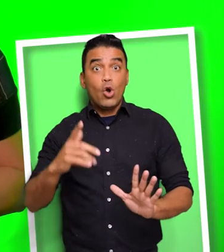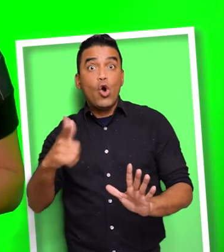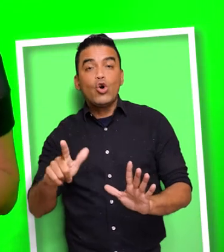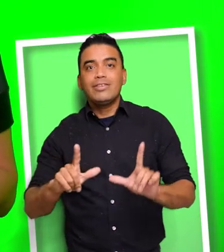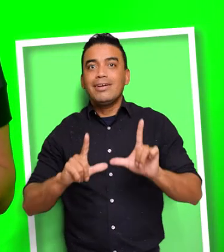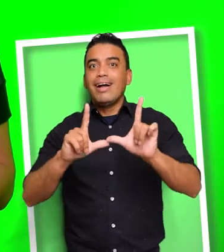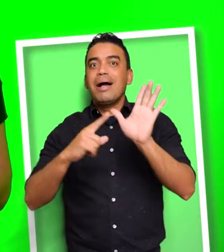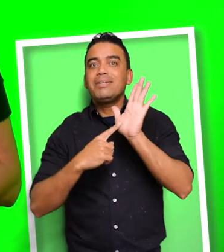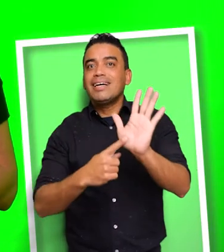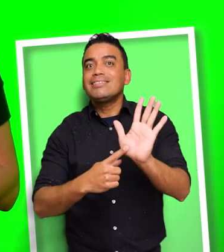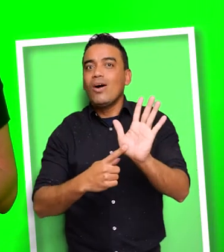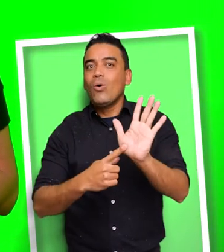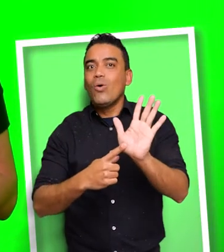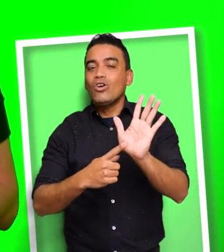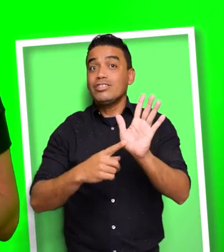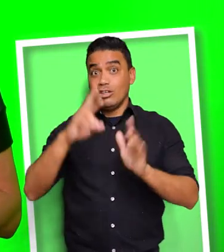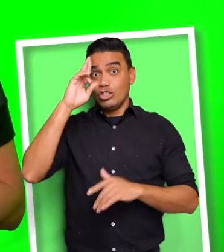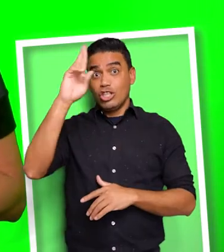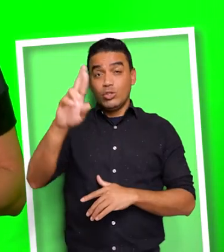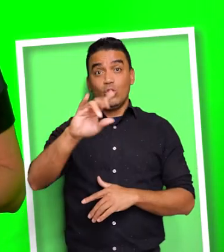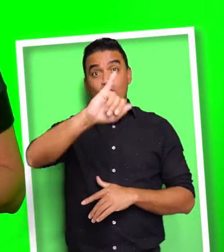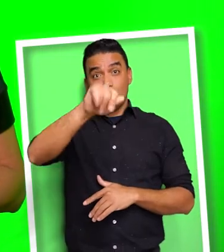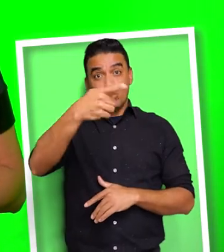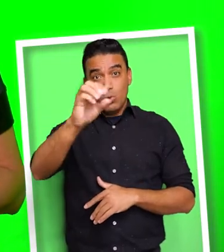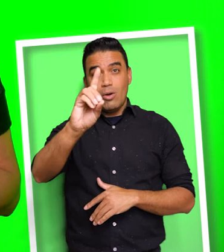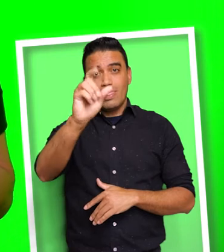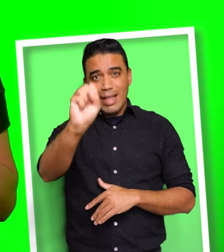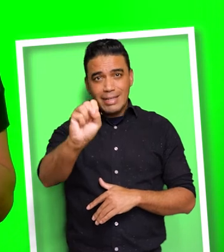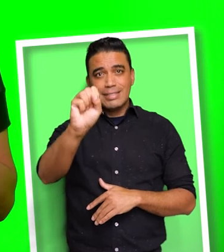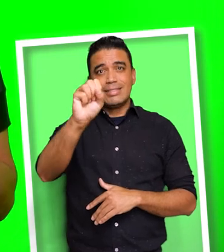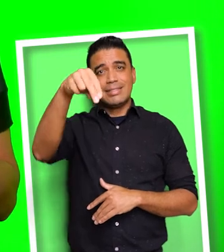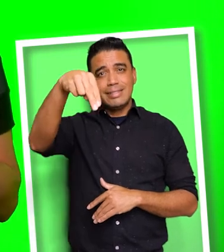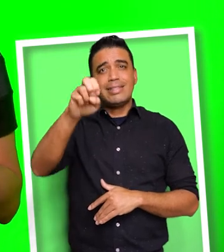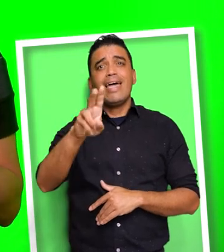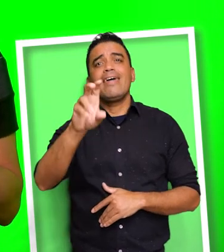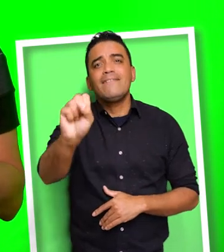Outro espetáculo, que também é dirigido pelo João das Neves, é o Galanga Chico Rei. E